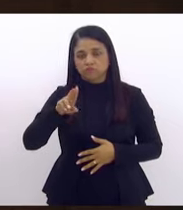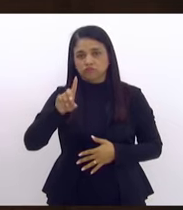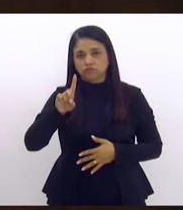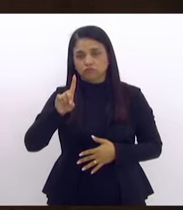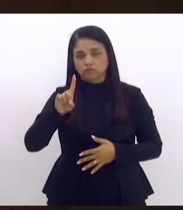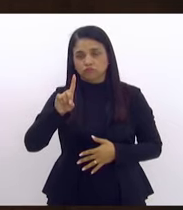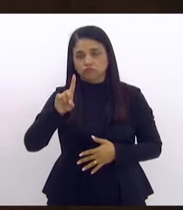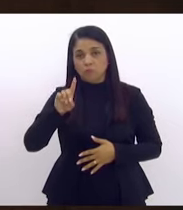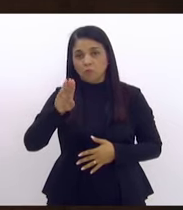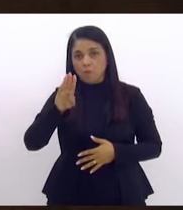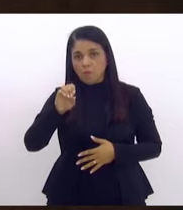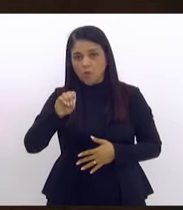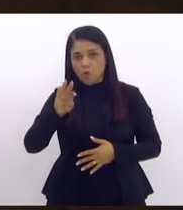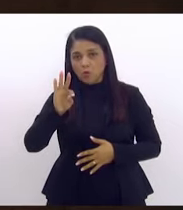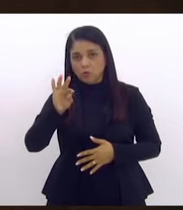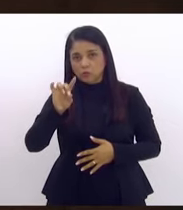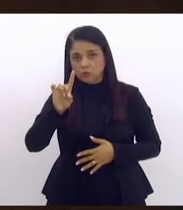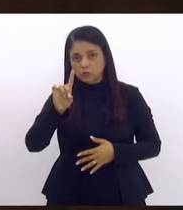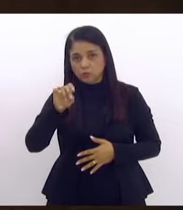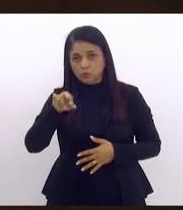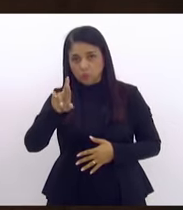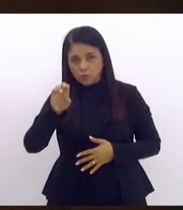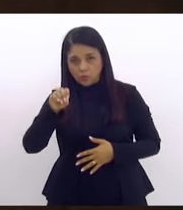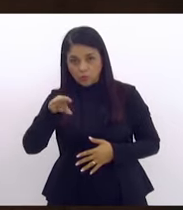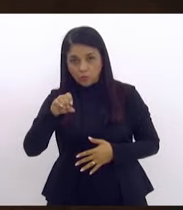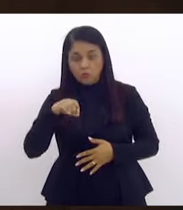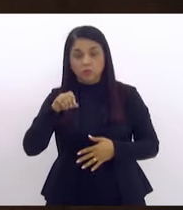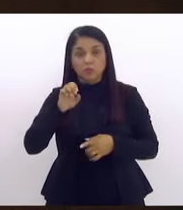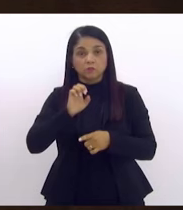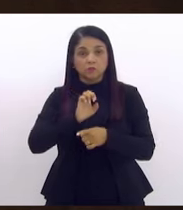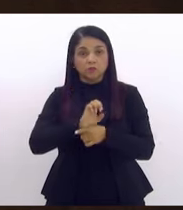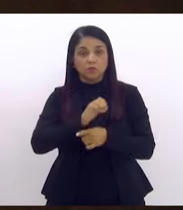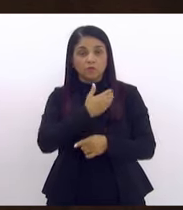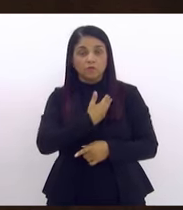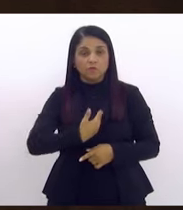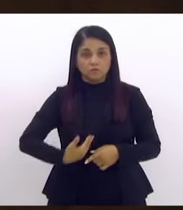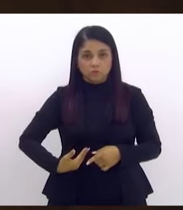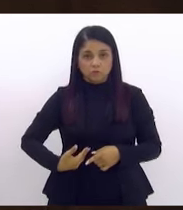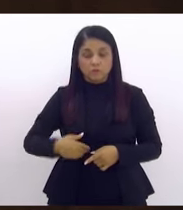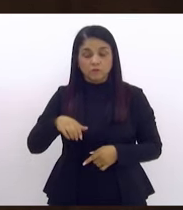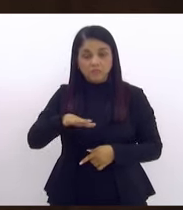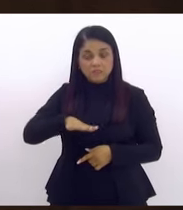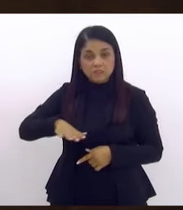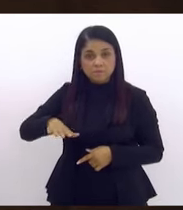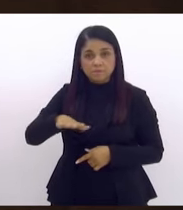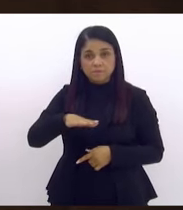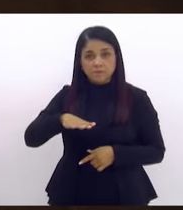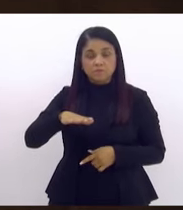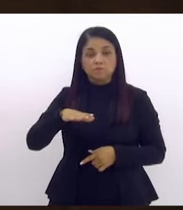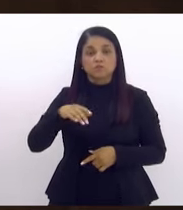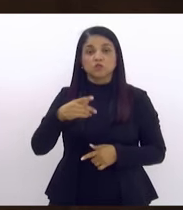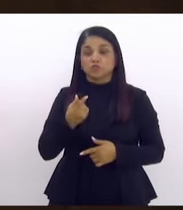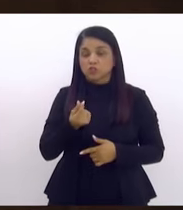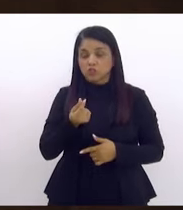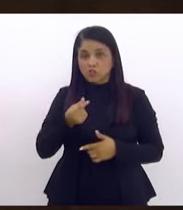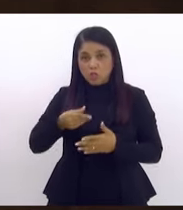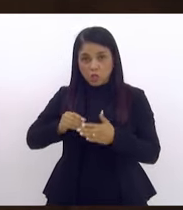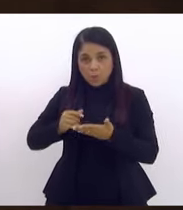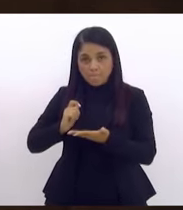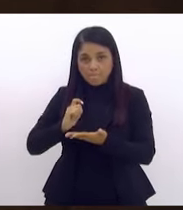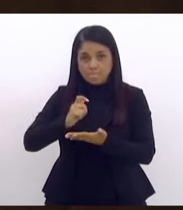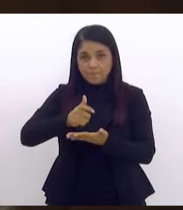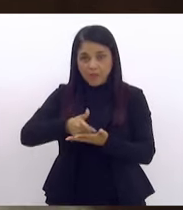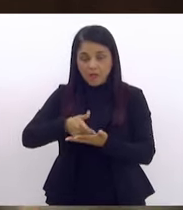do Estado do Rio de Janeiro. Um espaço físico no sambódromo que foi dinheiro público do governo